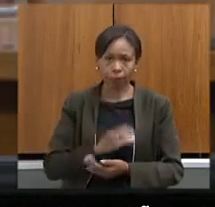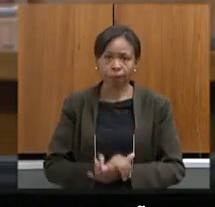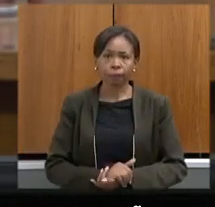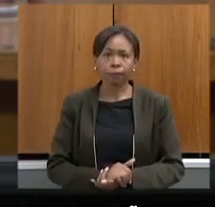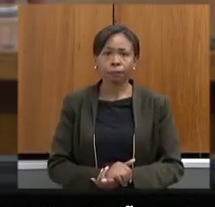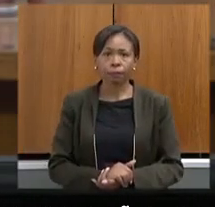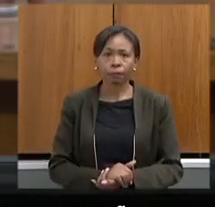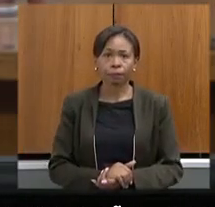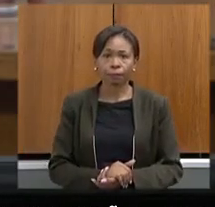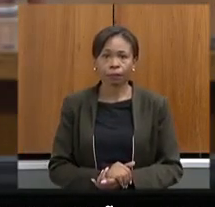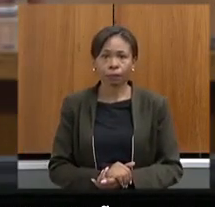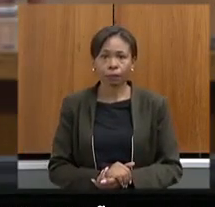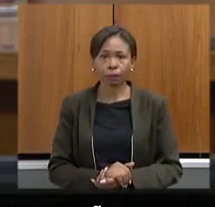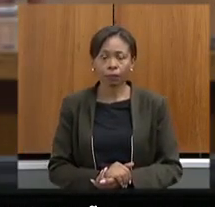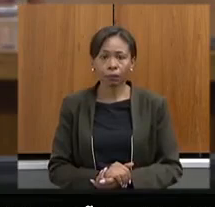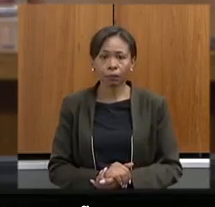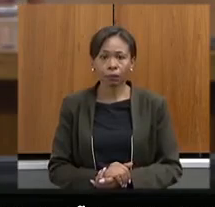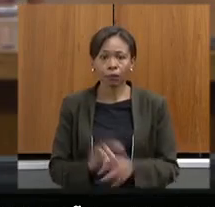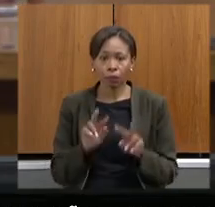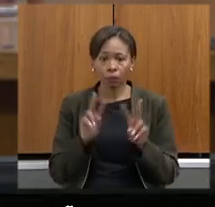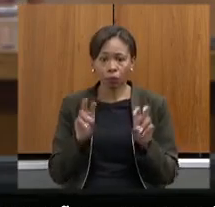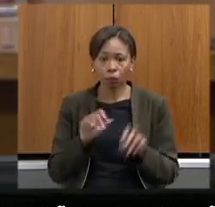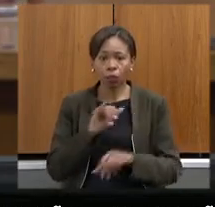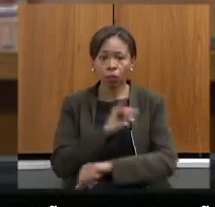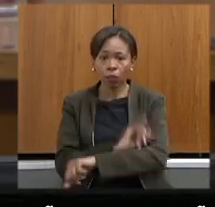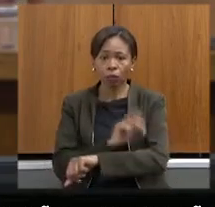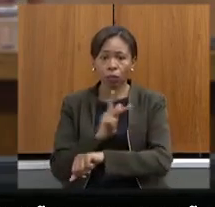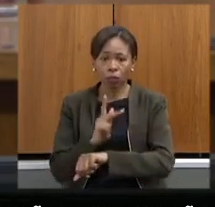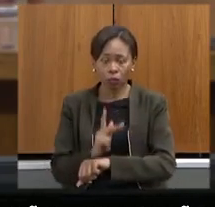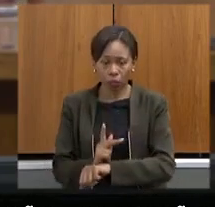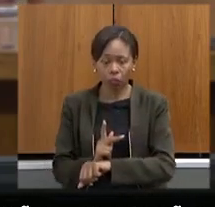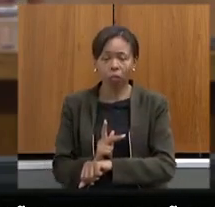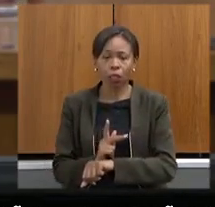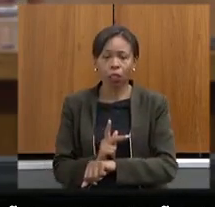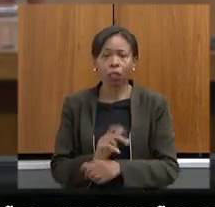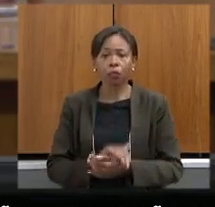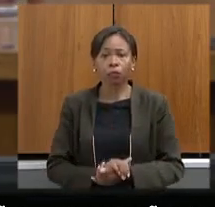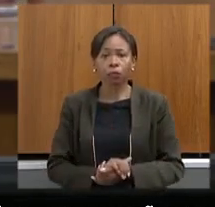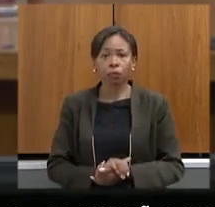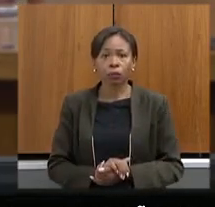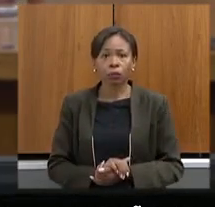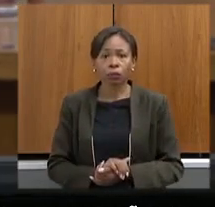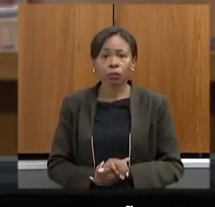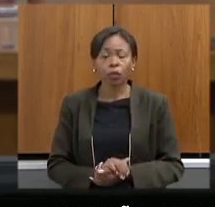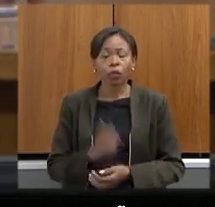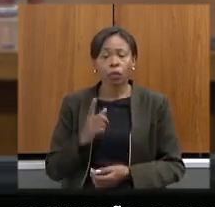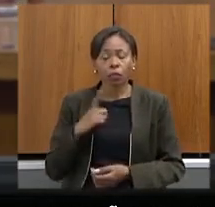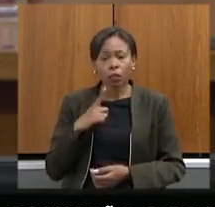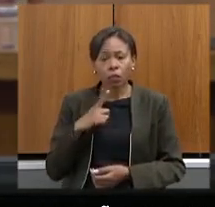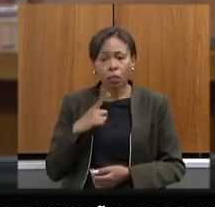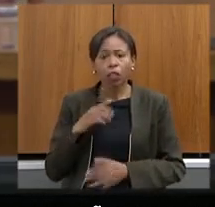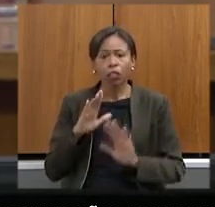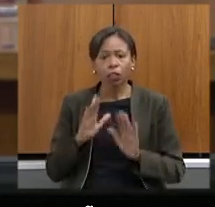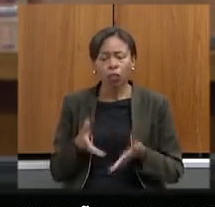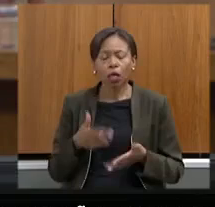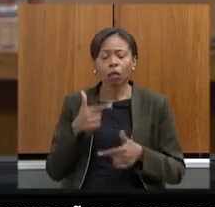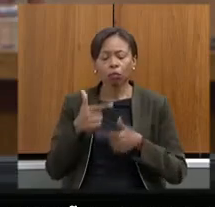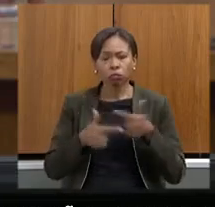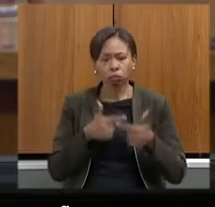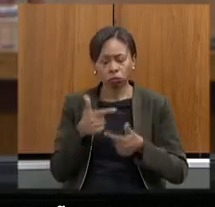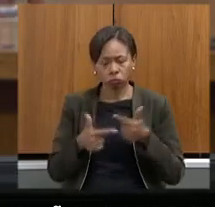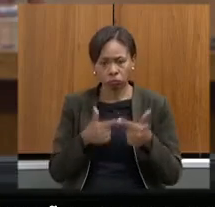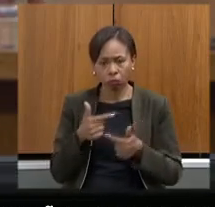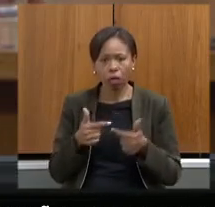pode passar em relação à 8 sangue nosso Instituto de Previdência dos Servidores a gente tem feito um trabalho